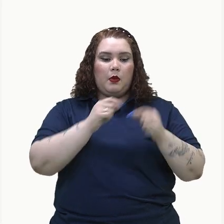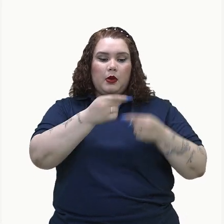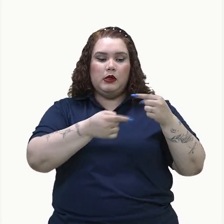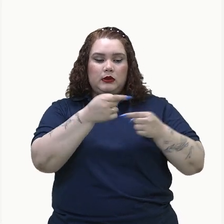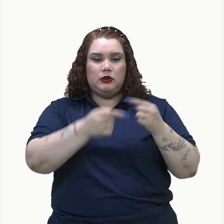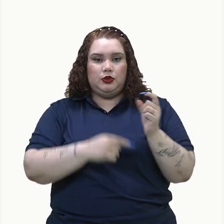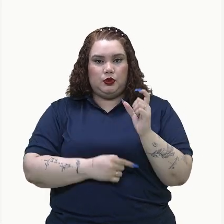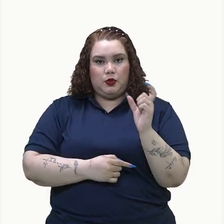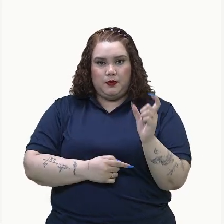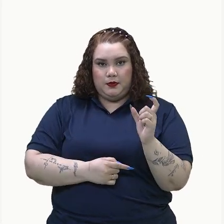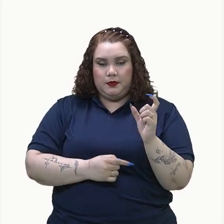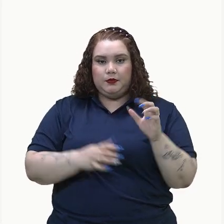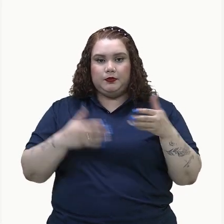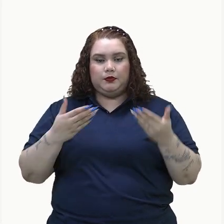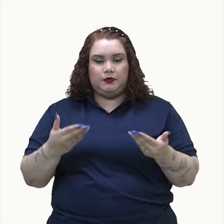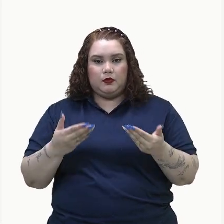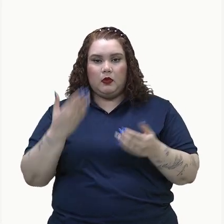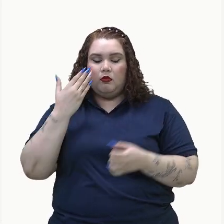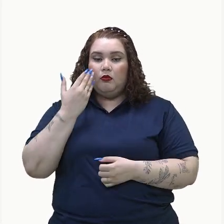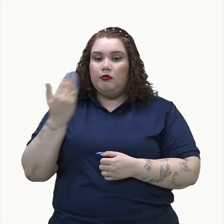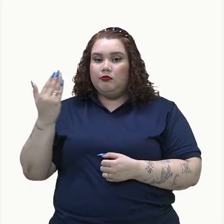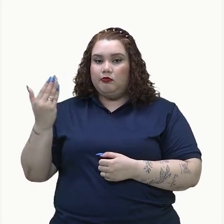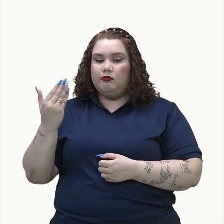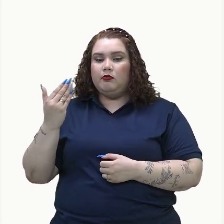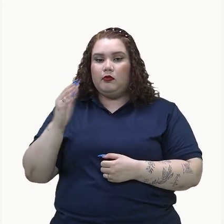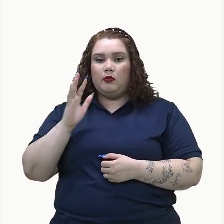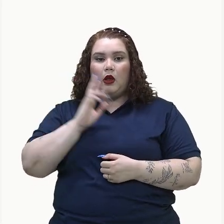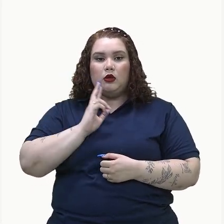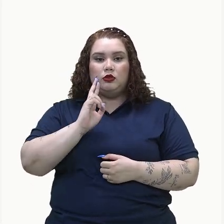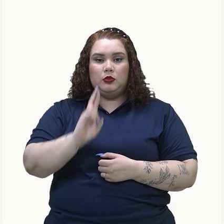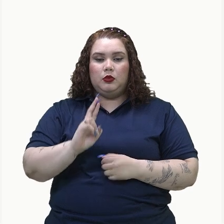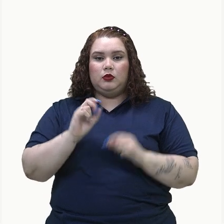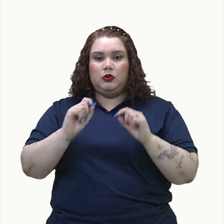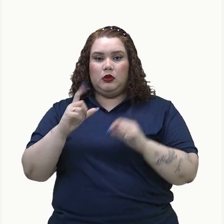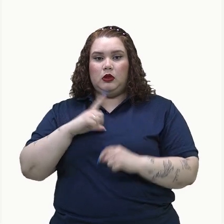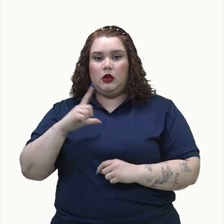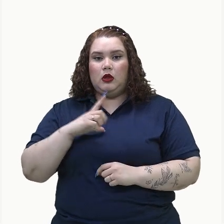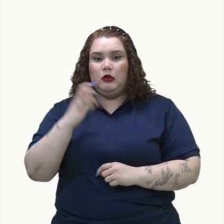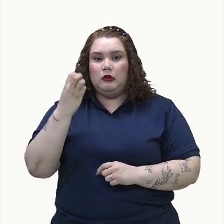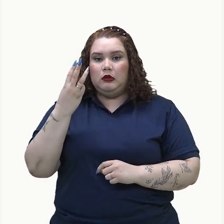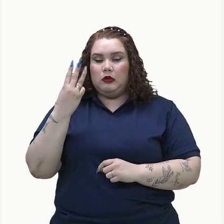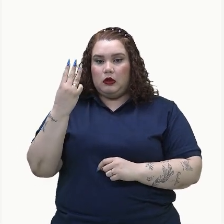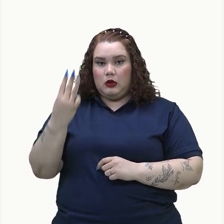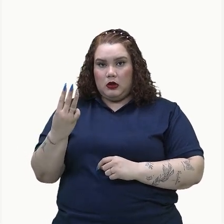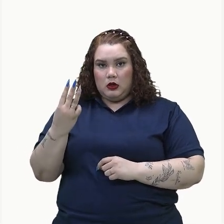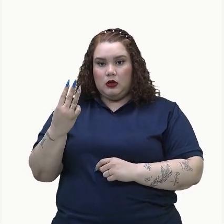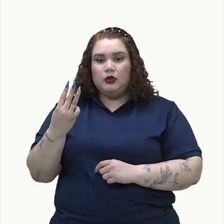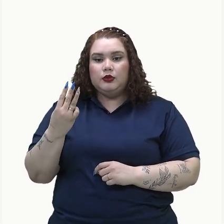estão aí. Ou seja, aqui na solução, como eu tenho 3 resistores,